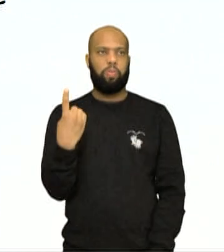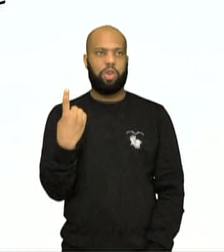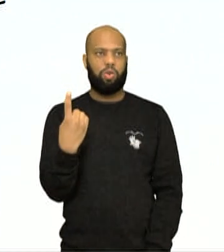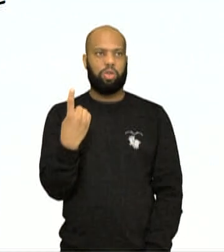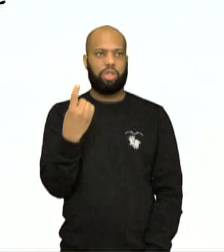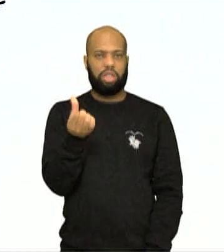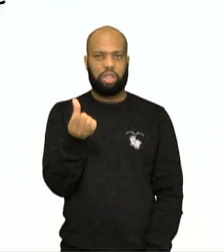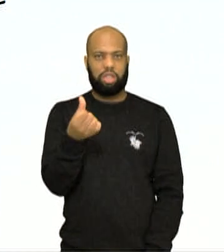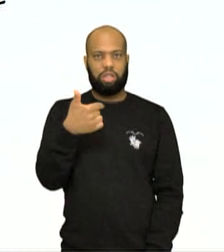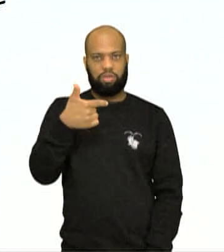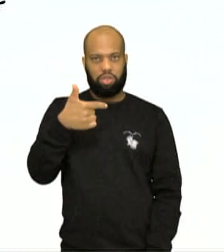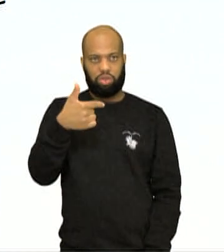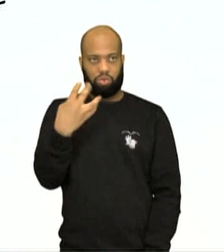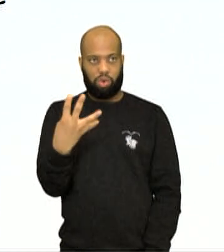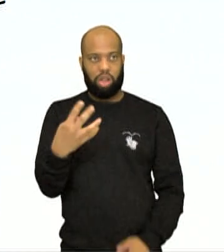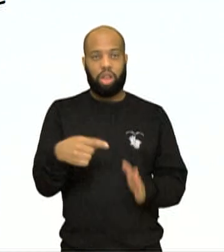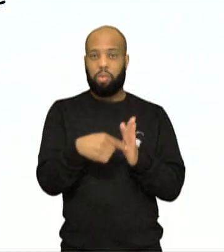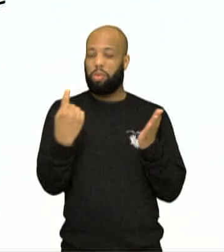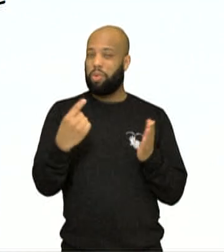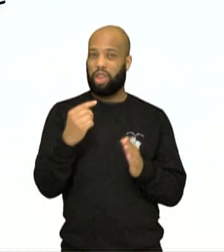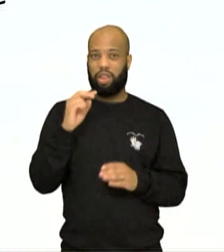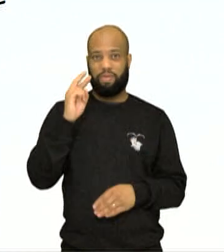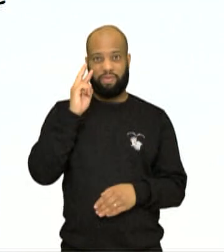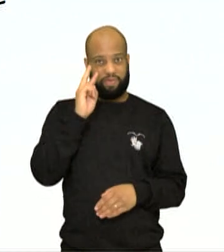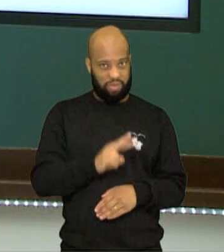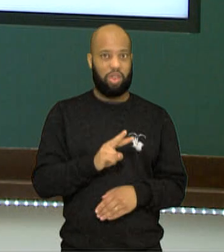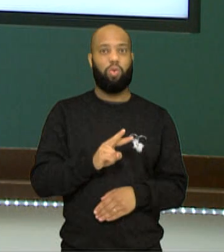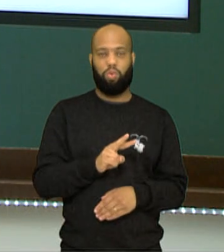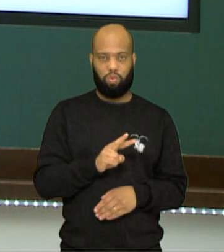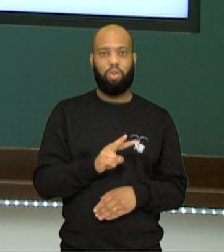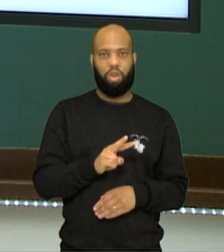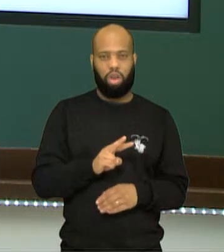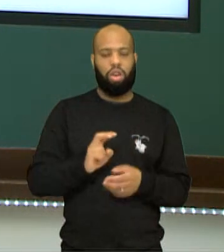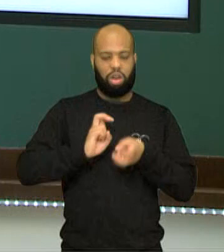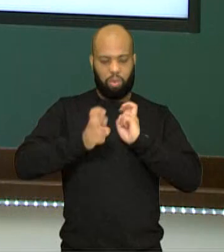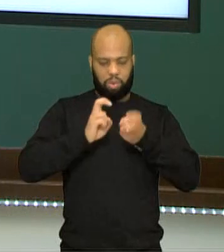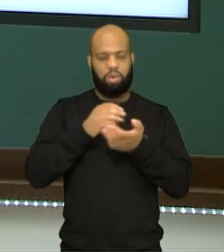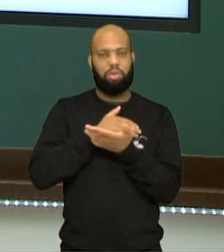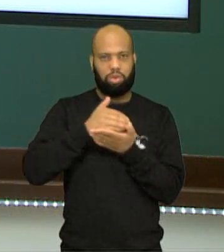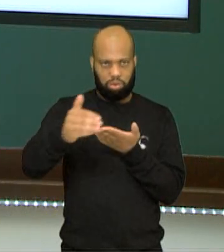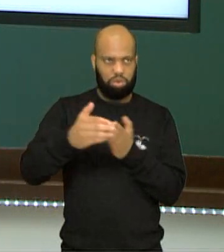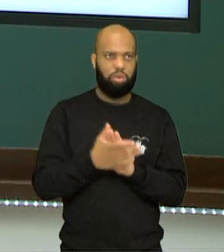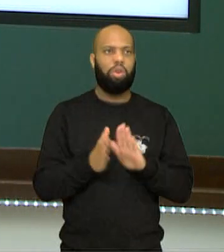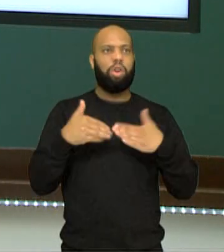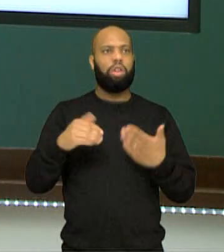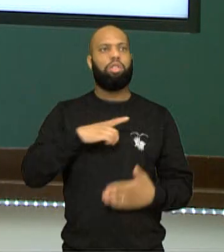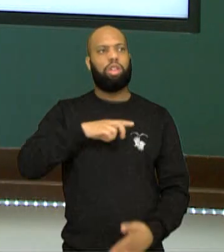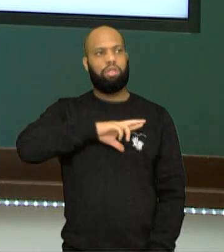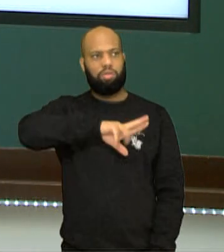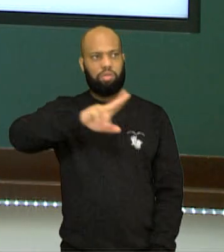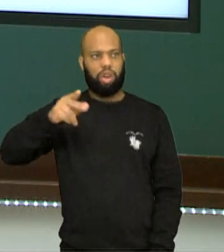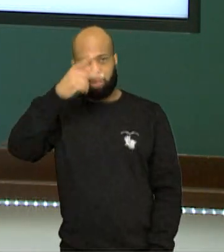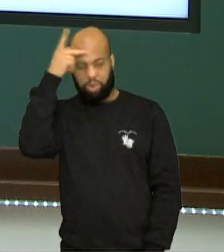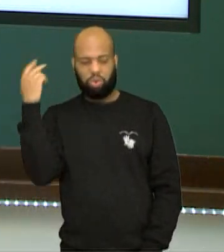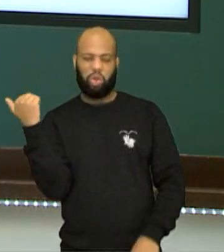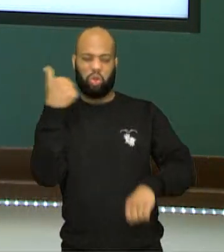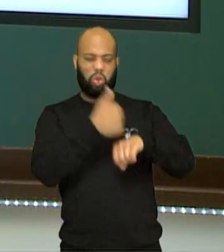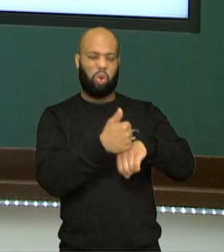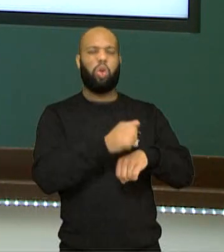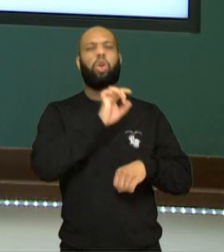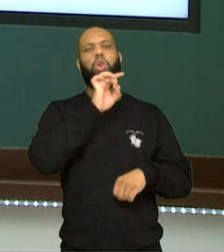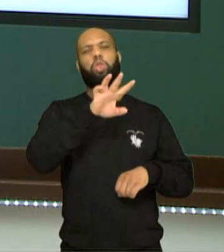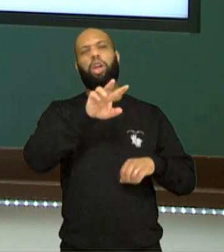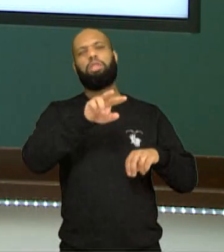arte marcial, esporte, cultura popular, dança e música. Então, para muitos aí, os donos de engenho achavam, eles estão